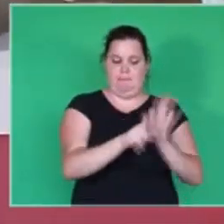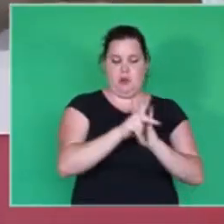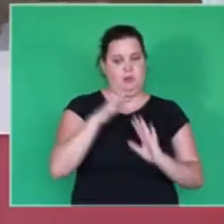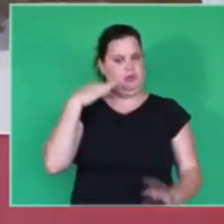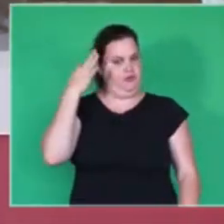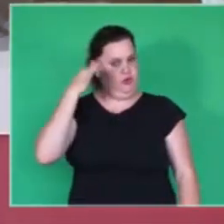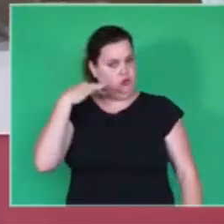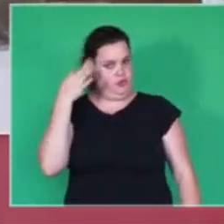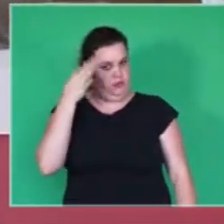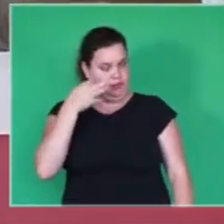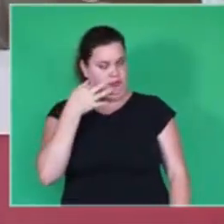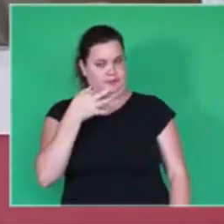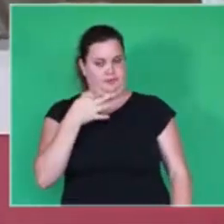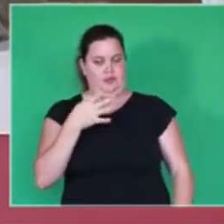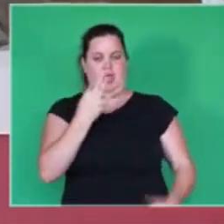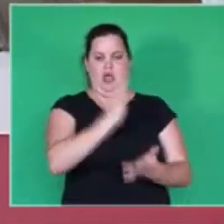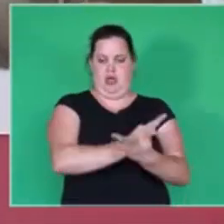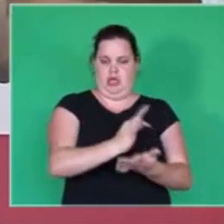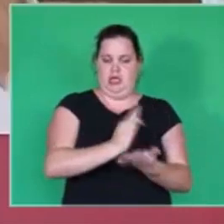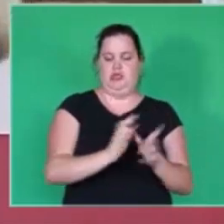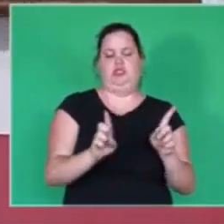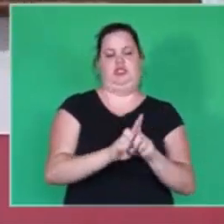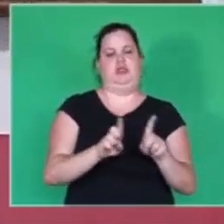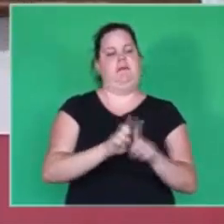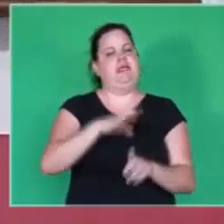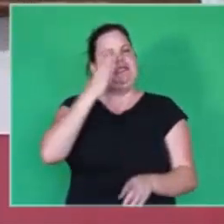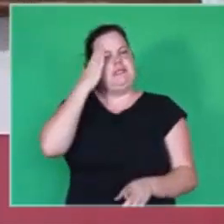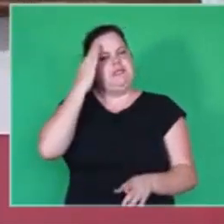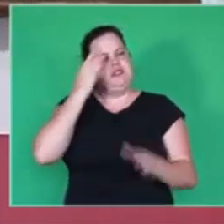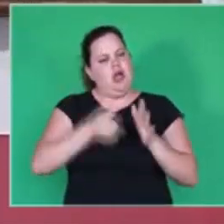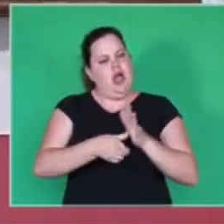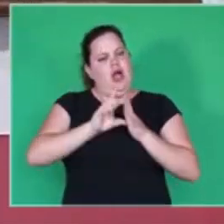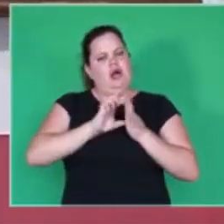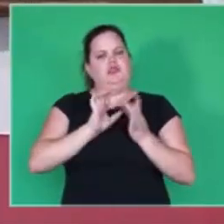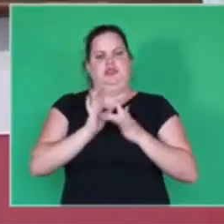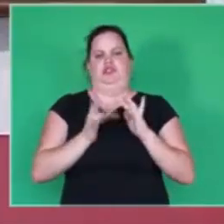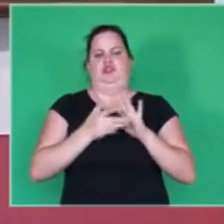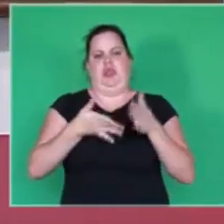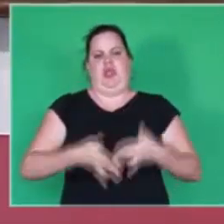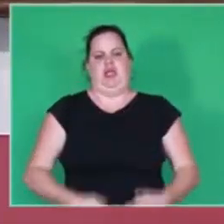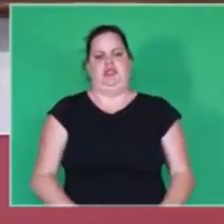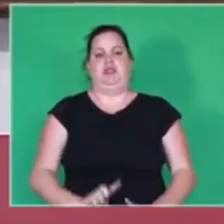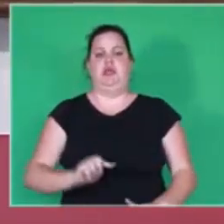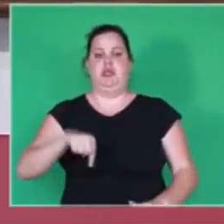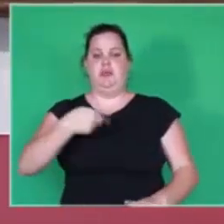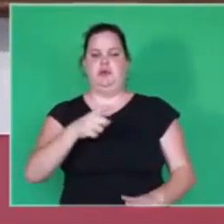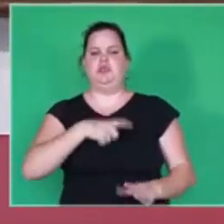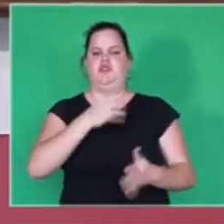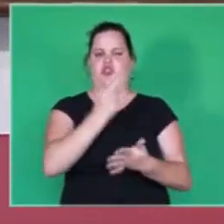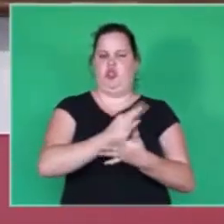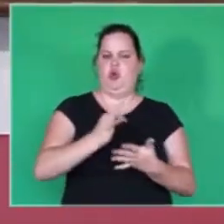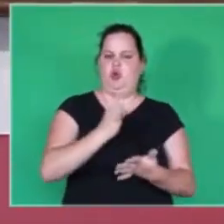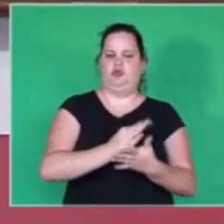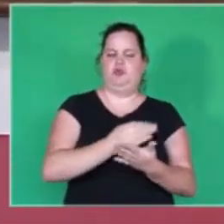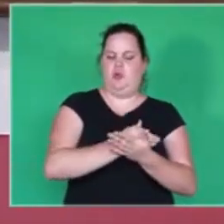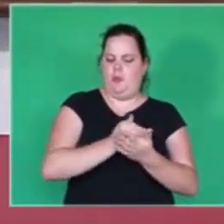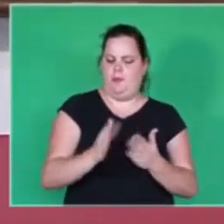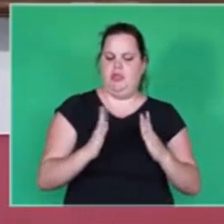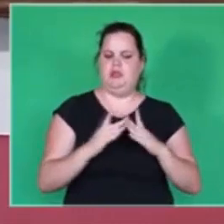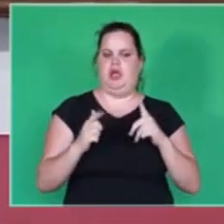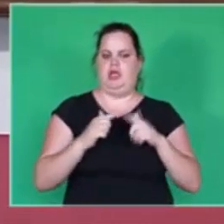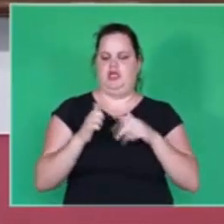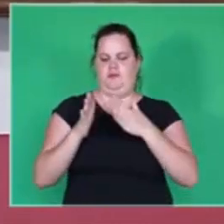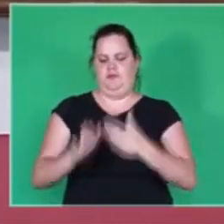teologia que eles entendiam antes de Jesus. Depois veio a teologia dos primeiros dias da igreja, os 100